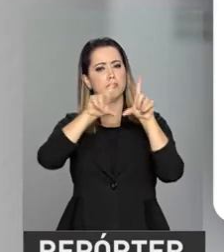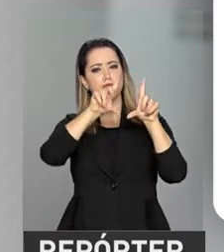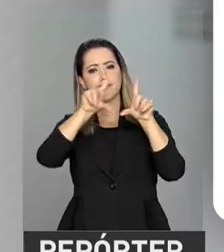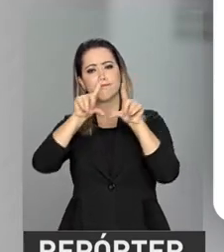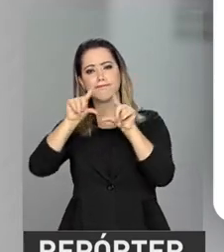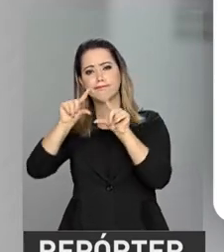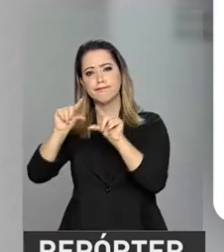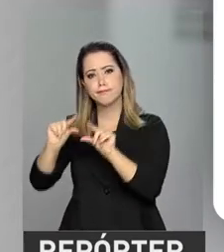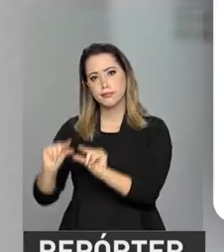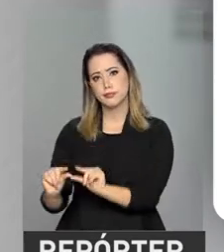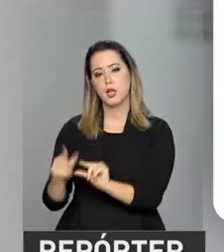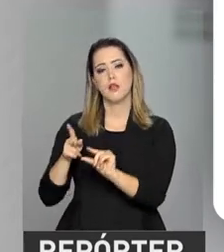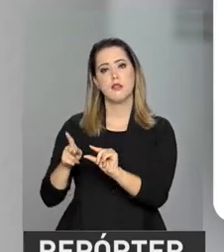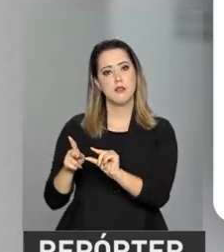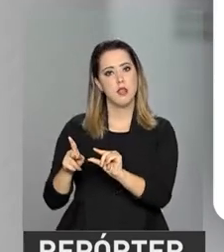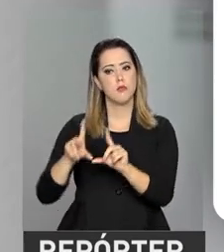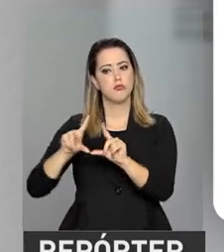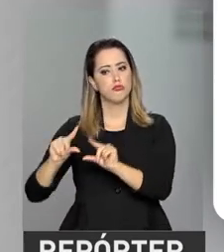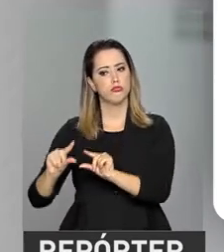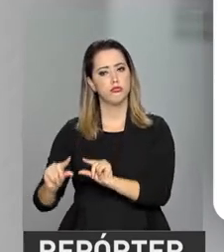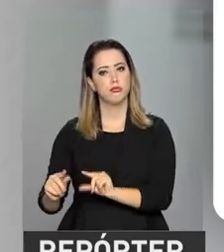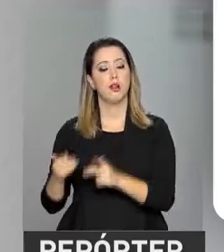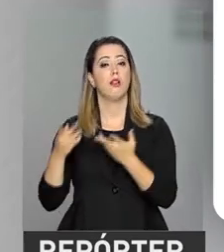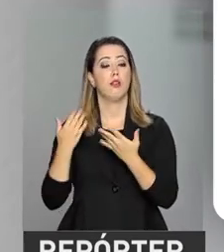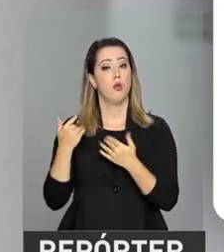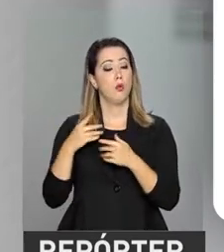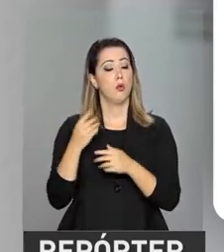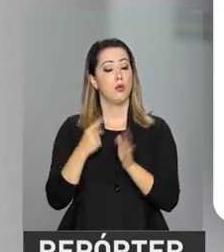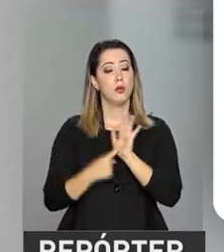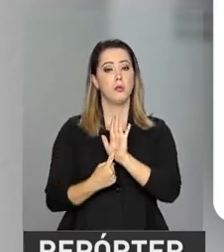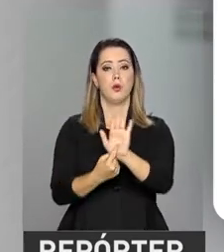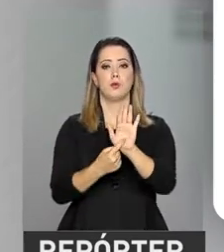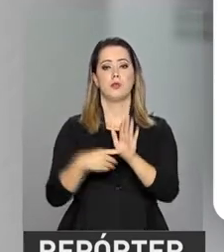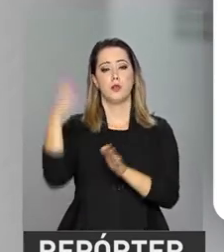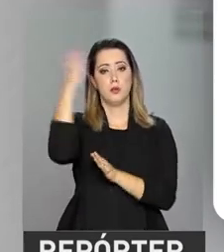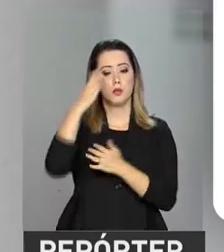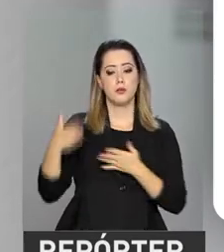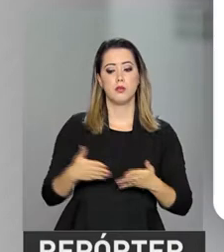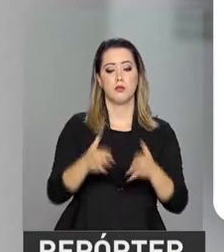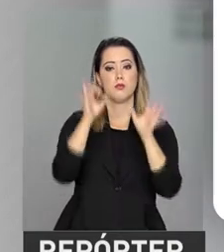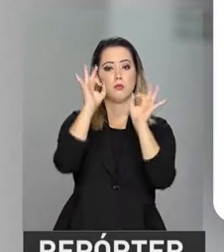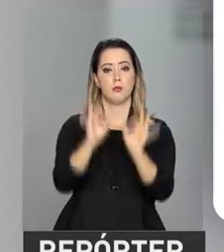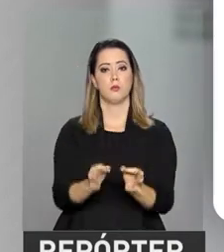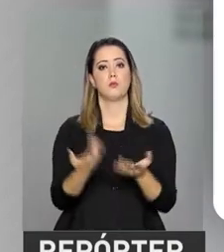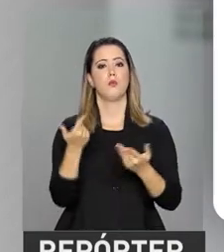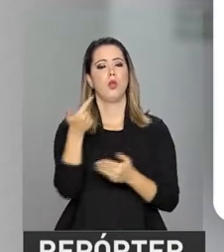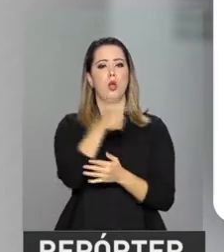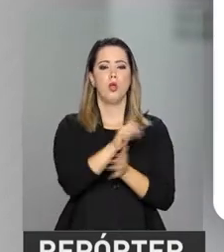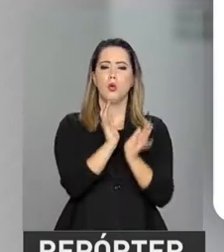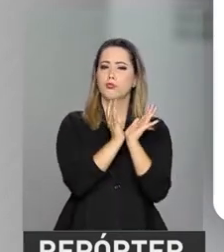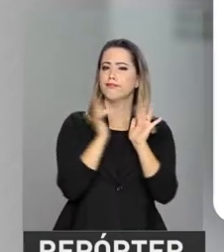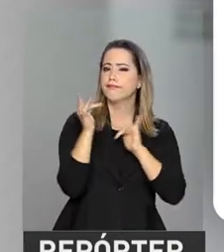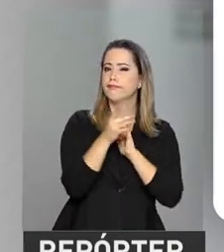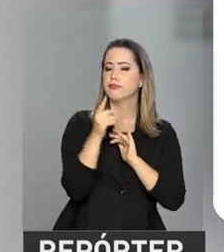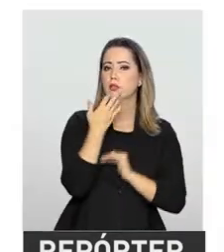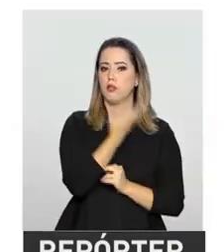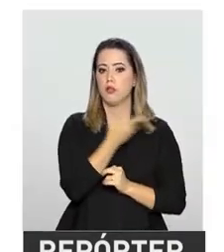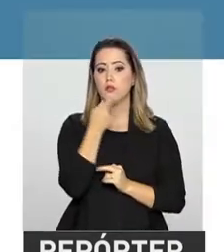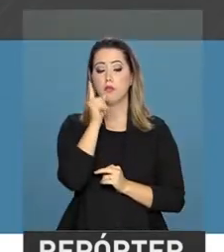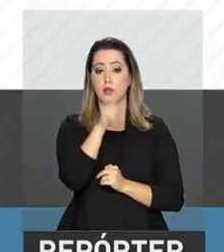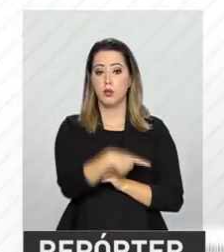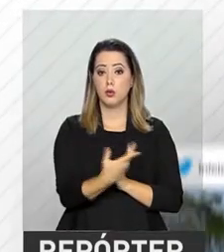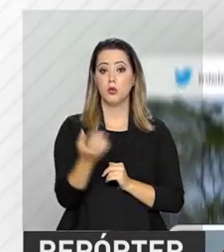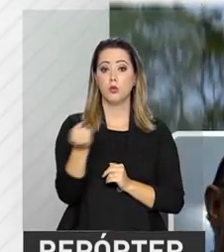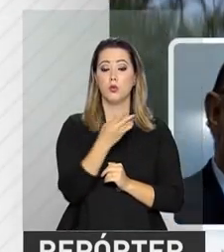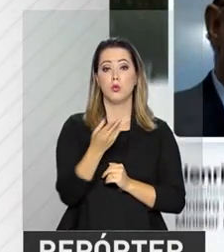contínua o que mostra que o brasil deixou a recessão e está no rumo certo em outra postagem o ministro lembra que a